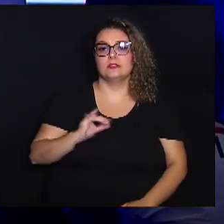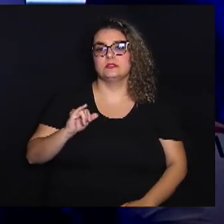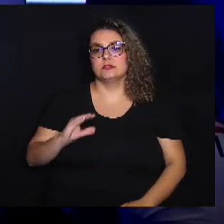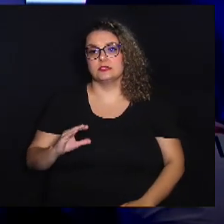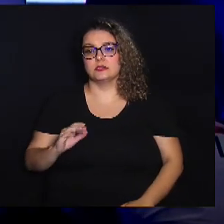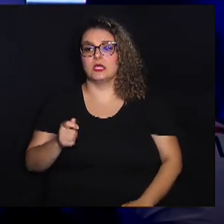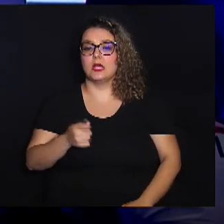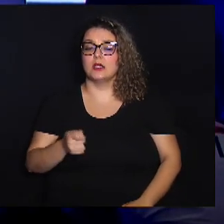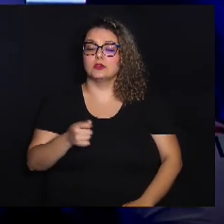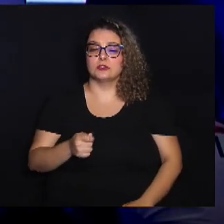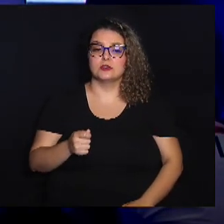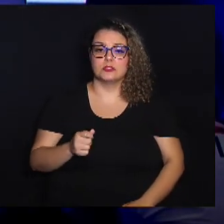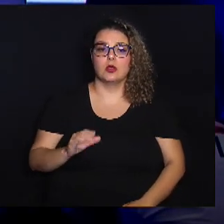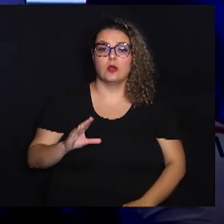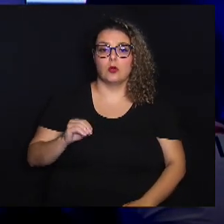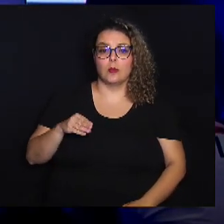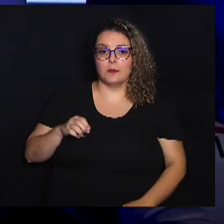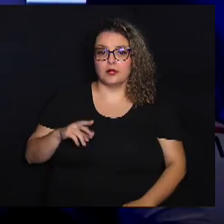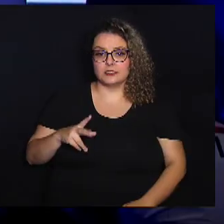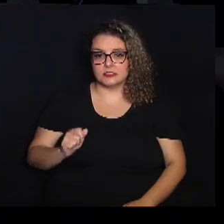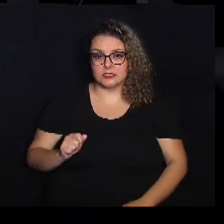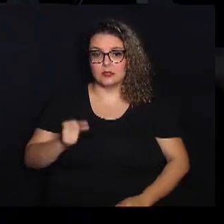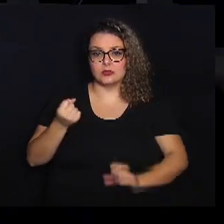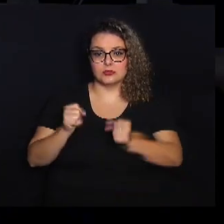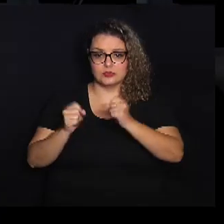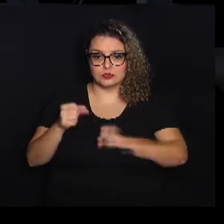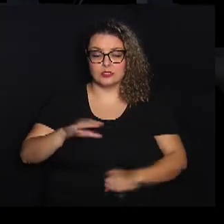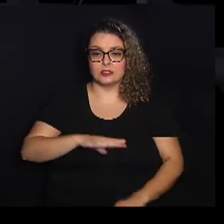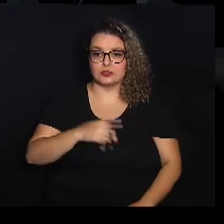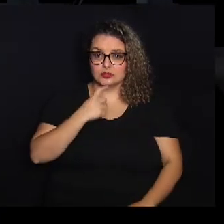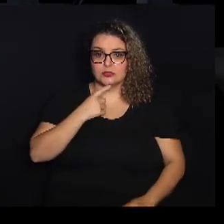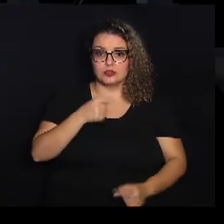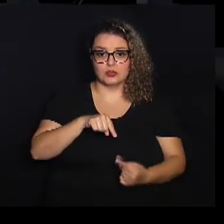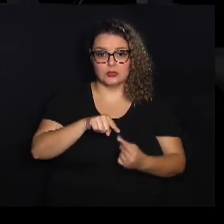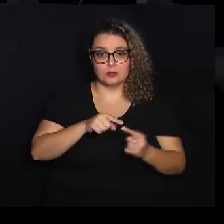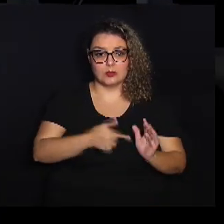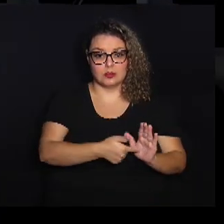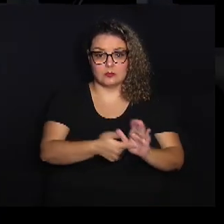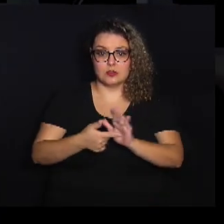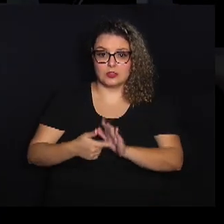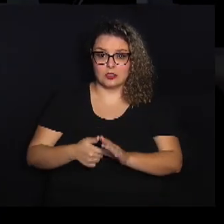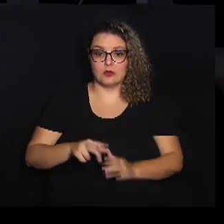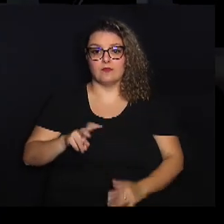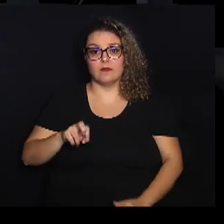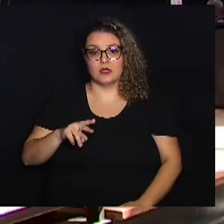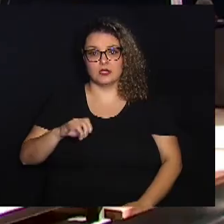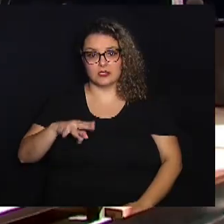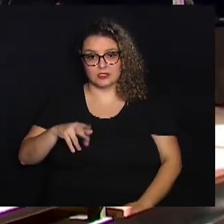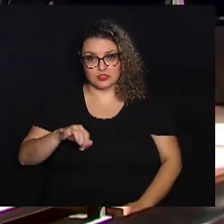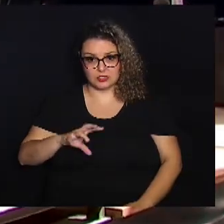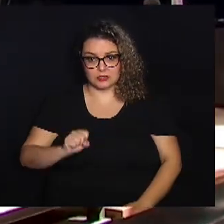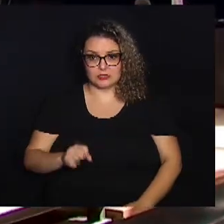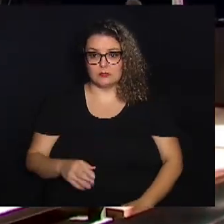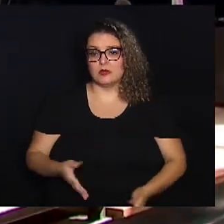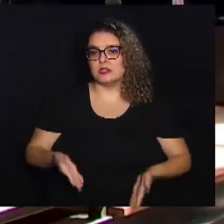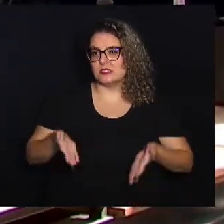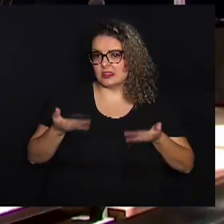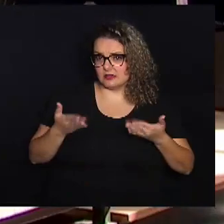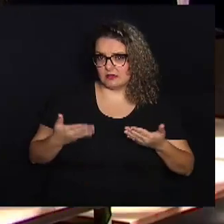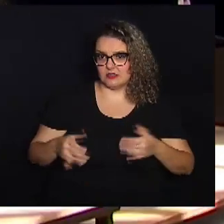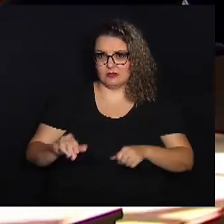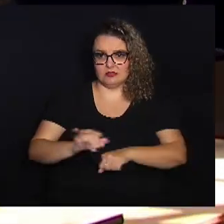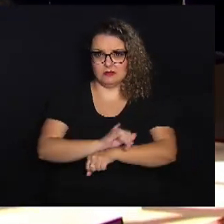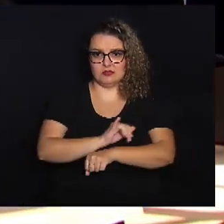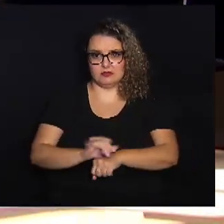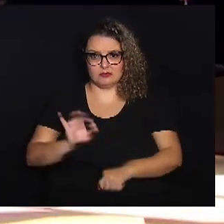Comercial e Industrial de Campinas, e tem como objetivo apresentar aos varejistas, de maneira descomplicada, as estratégias e as